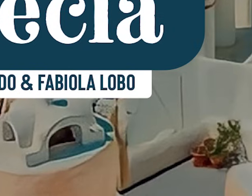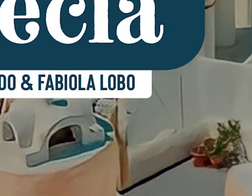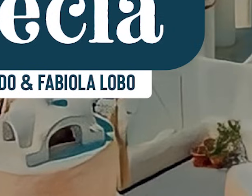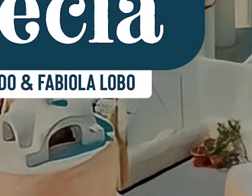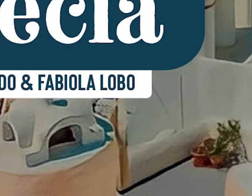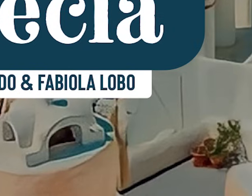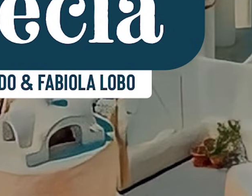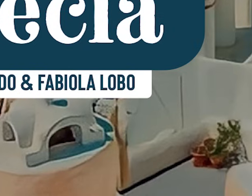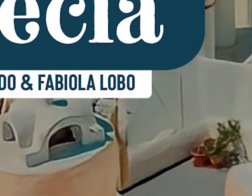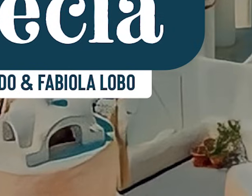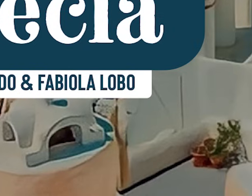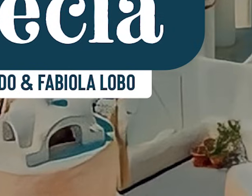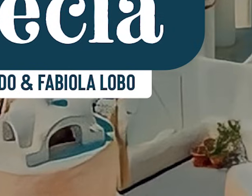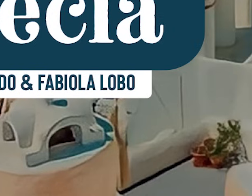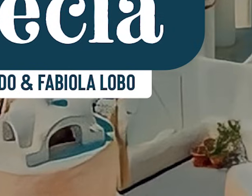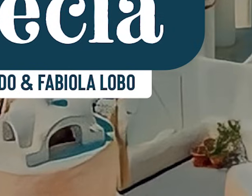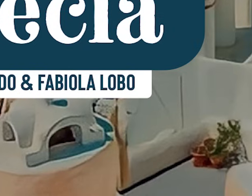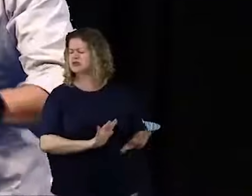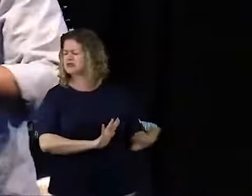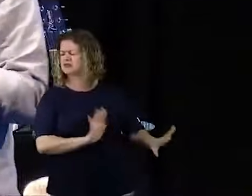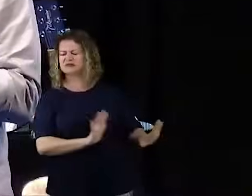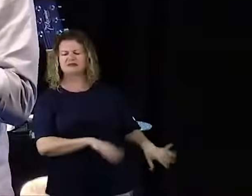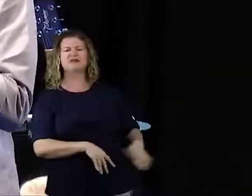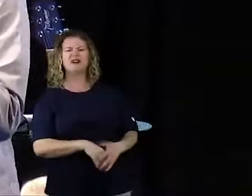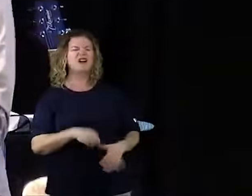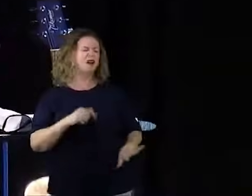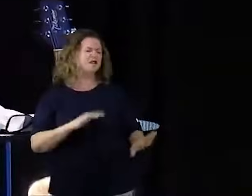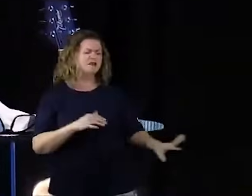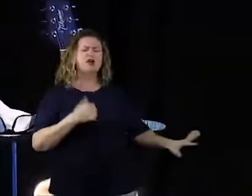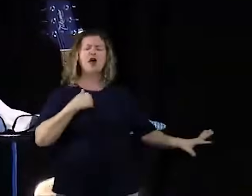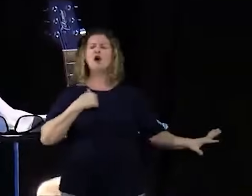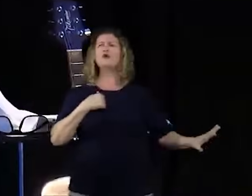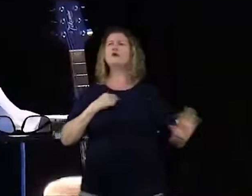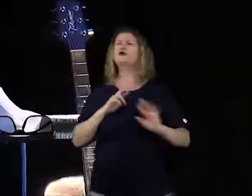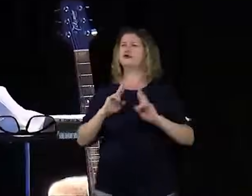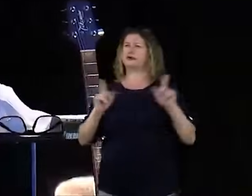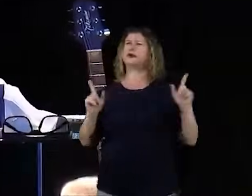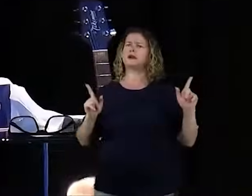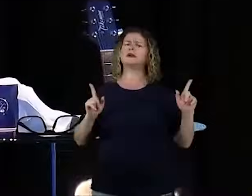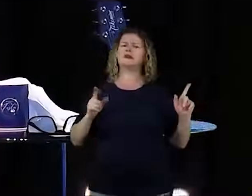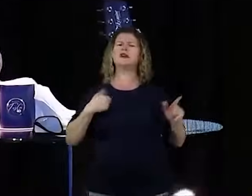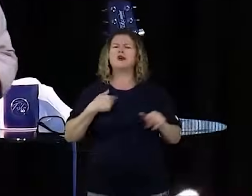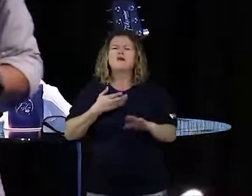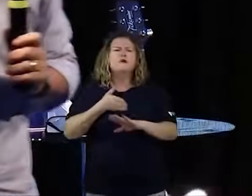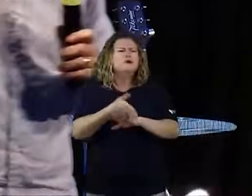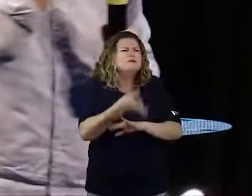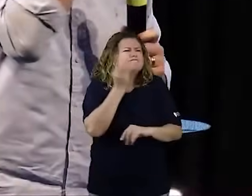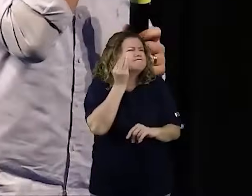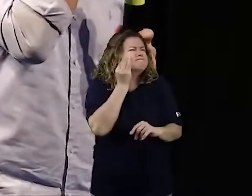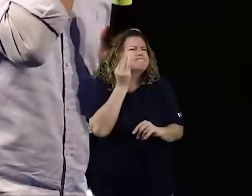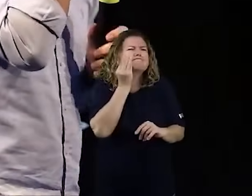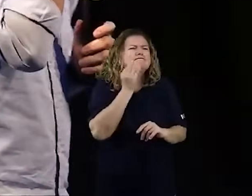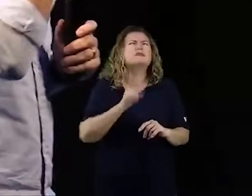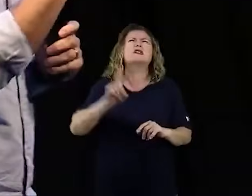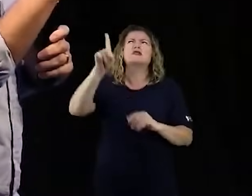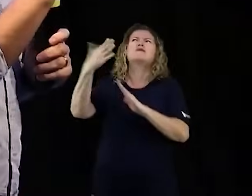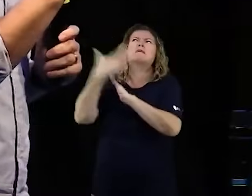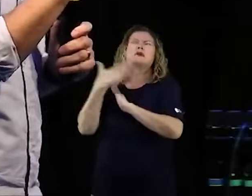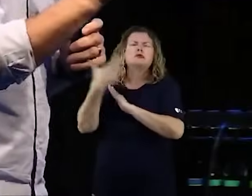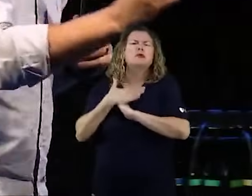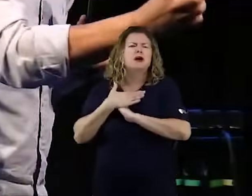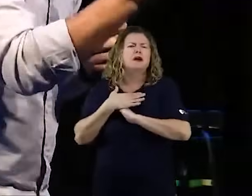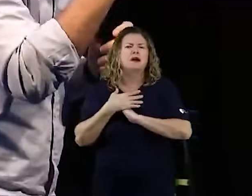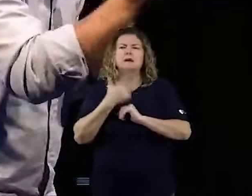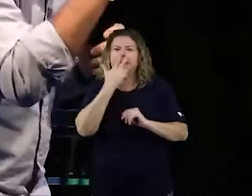palavra de Deus eu vou fazer de um jeito e Deus vai abrir uma exceção para mim a gente mente tanto não tô